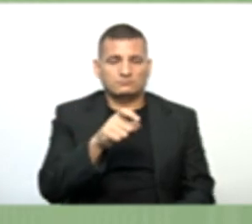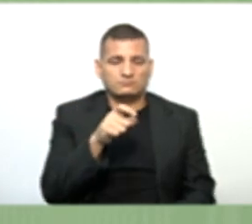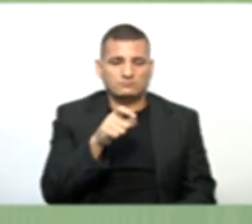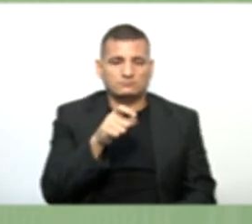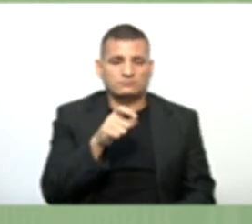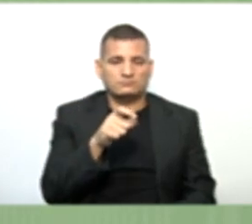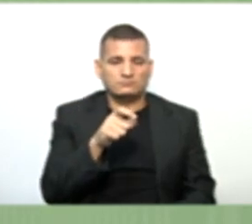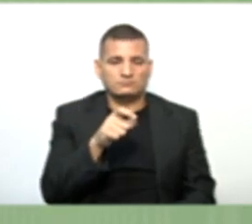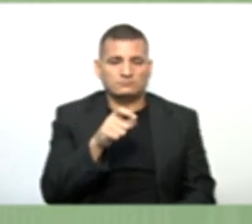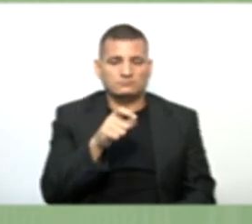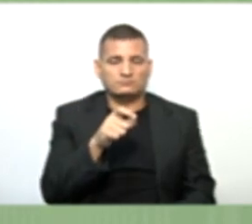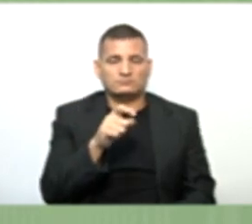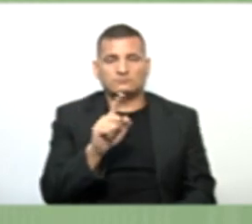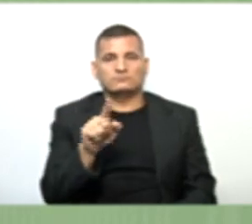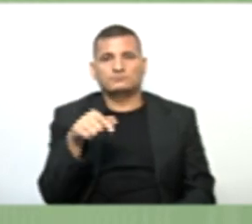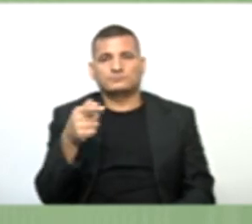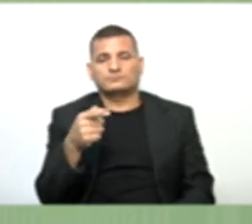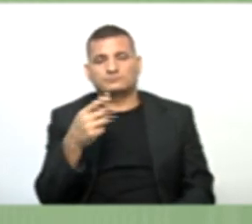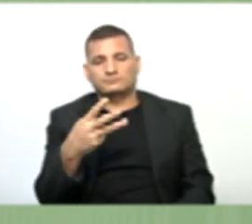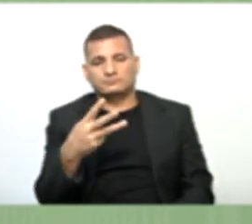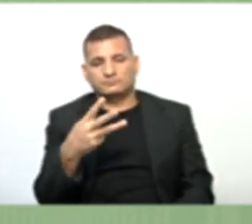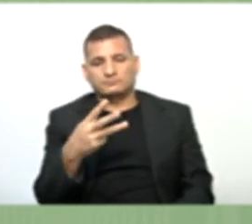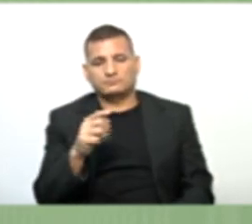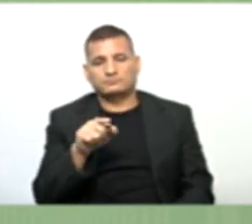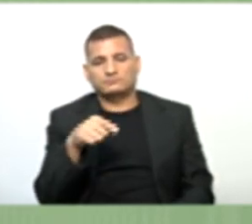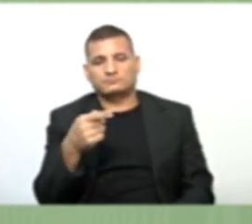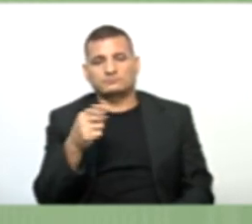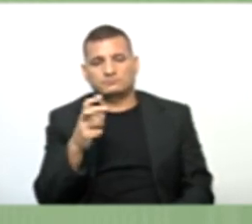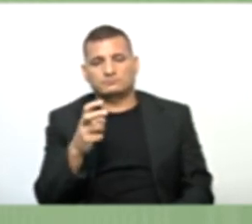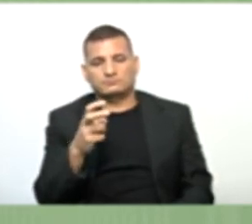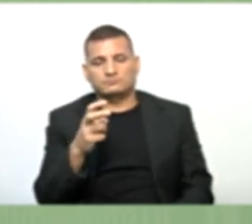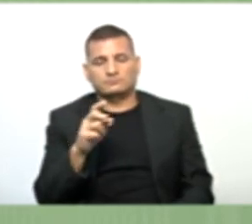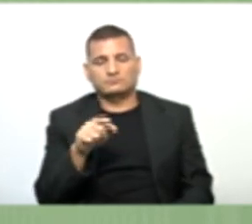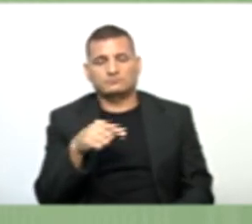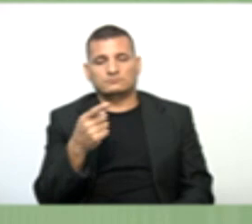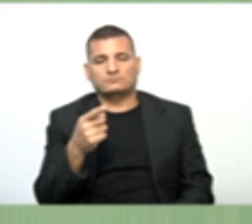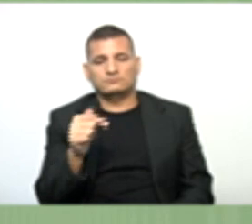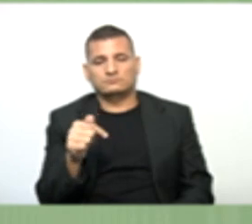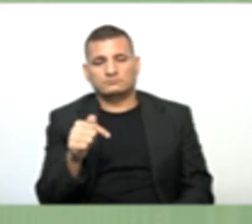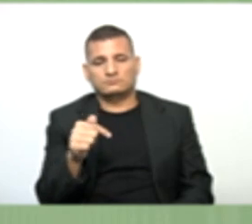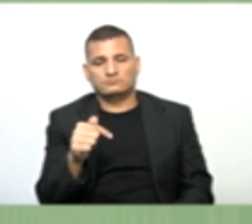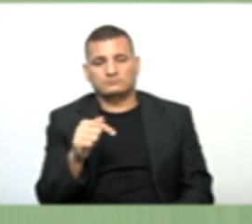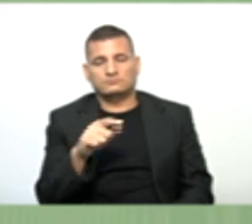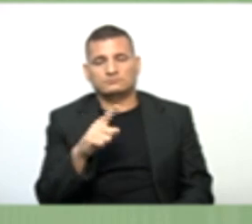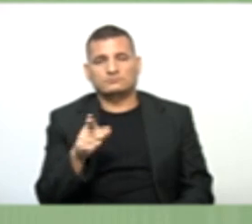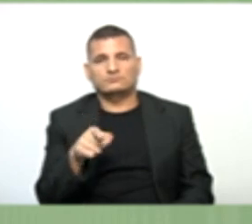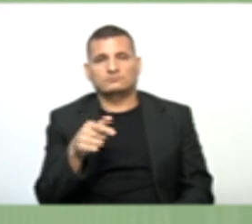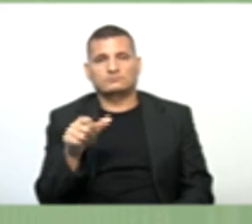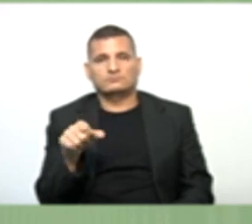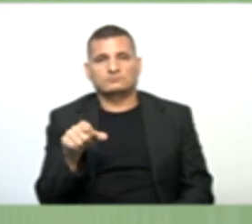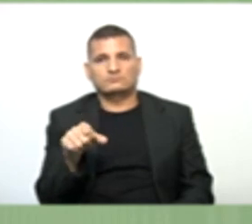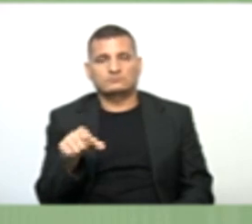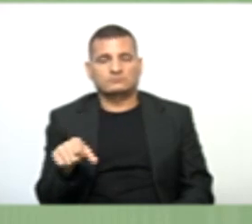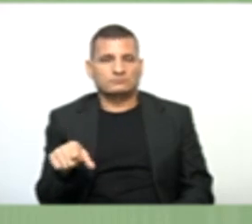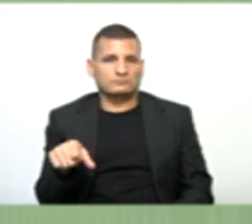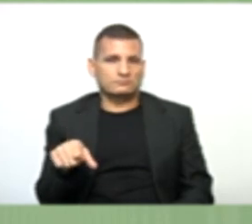né, depois passa a ser o 3, depois passa a ser o 5, né, até chegar no valor final. Né? Então, aqui